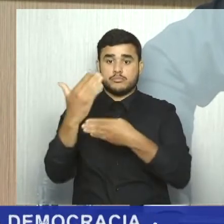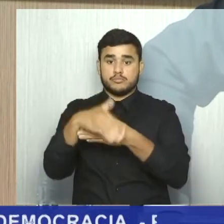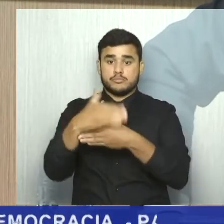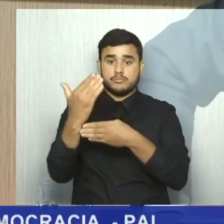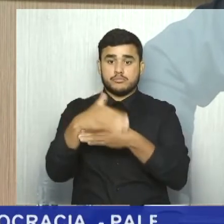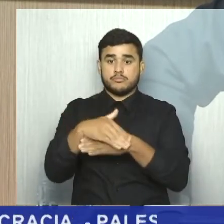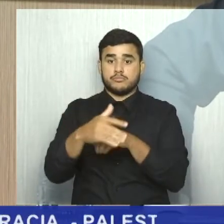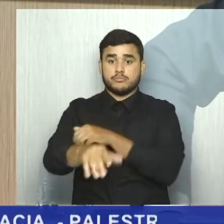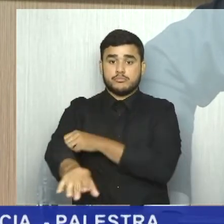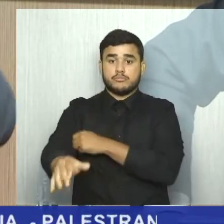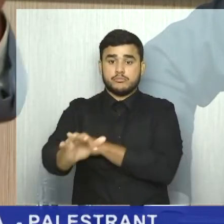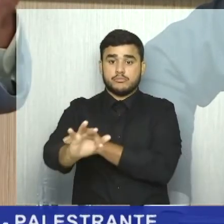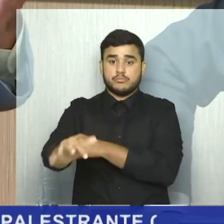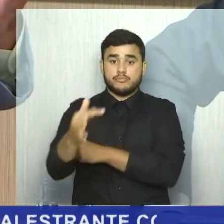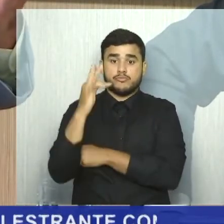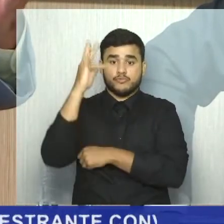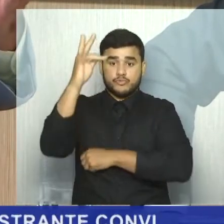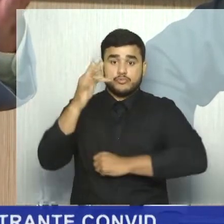mais.